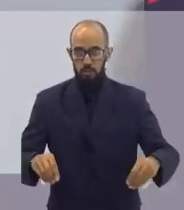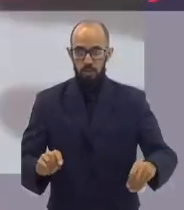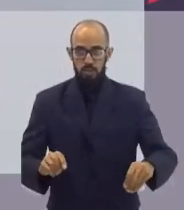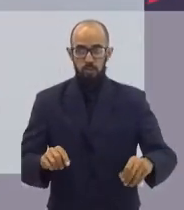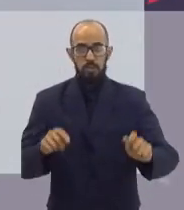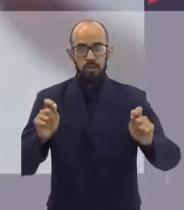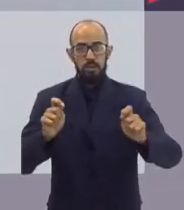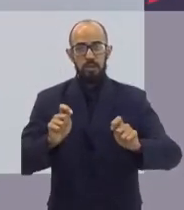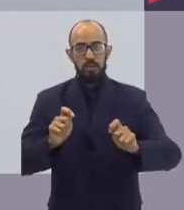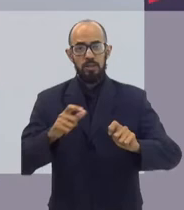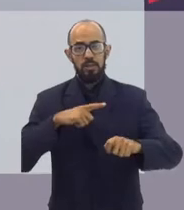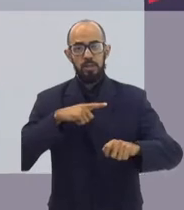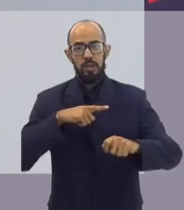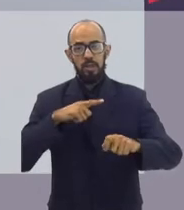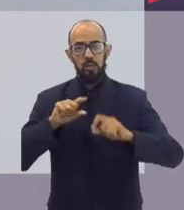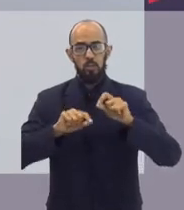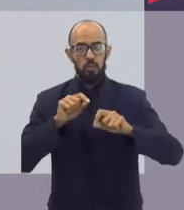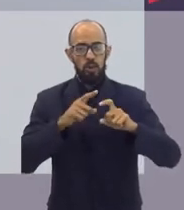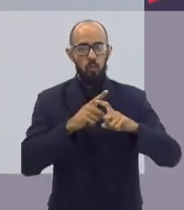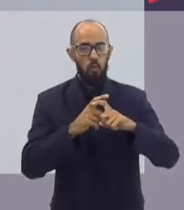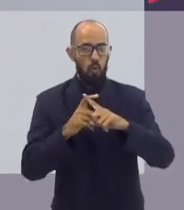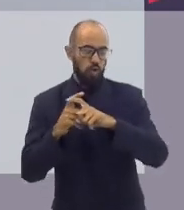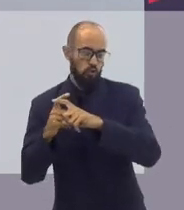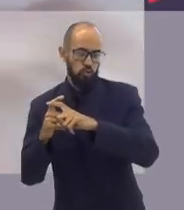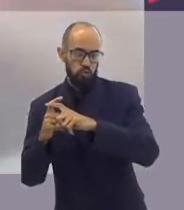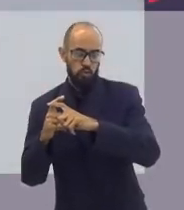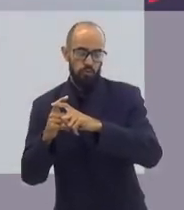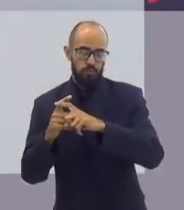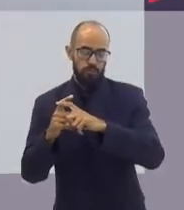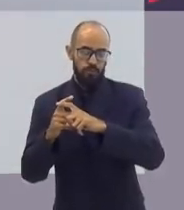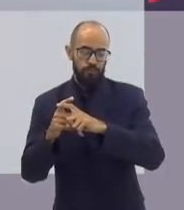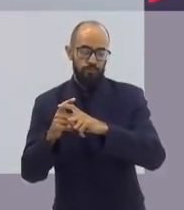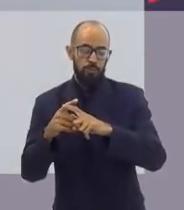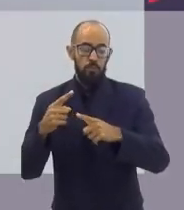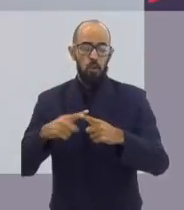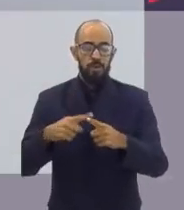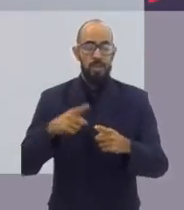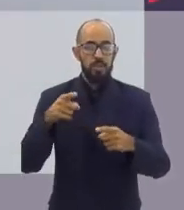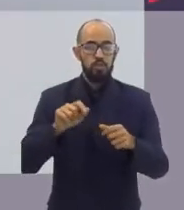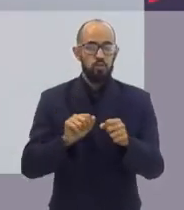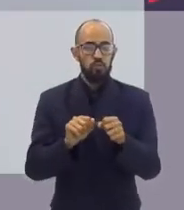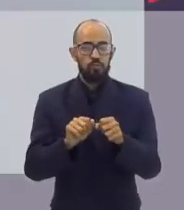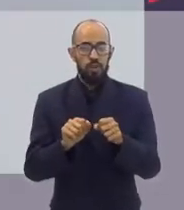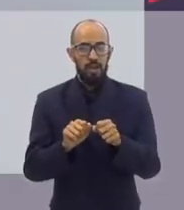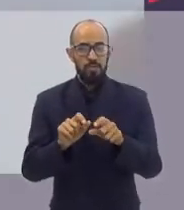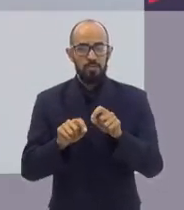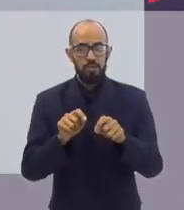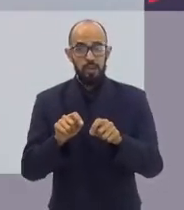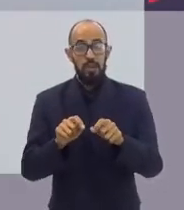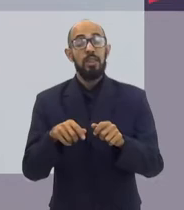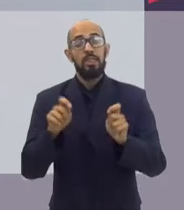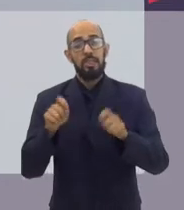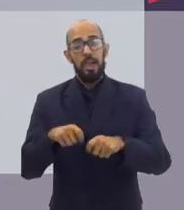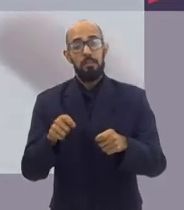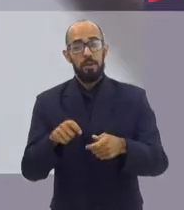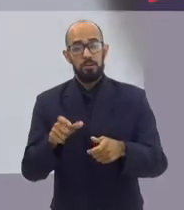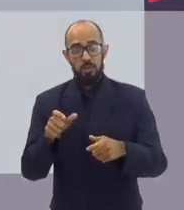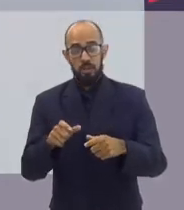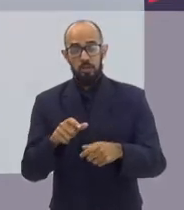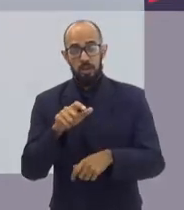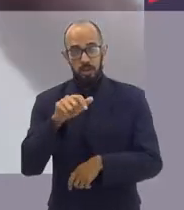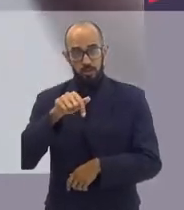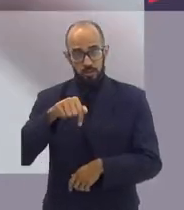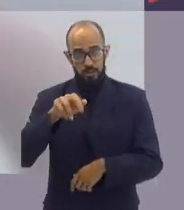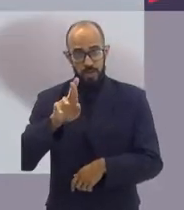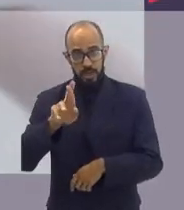podem ter um código QR code. Aí abri um horizonte muito maior, porque com o celular você vai